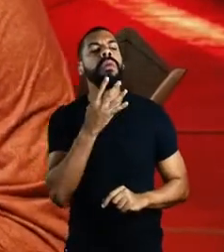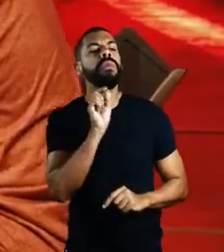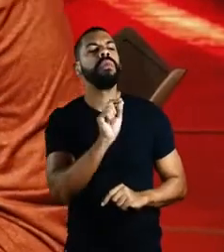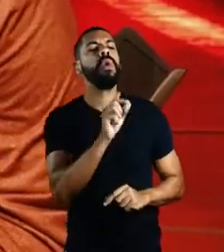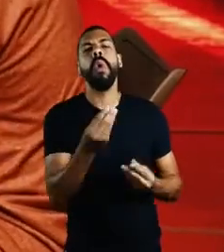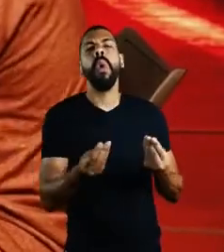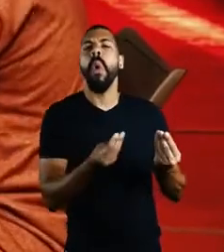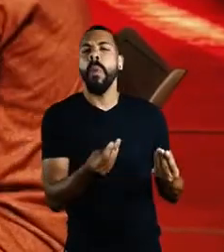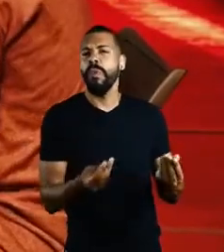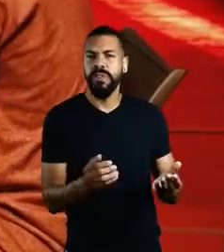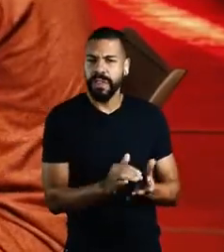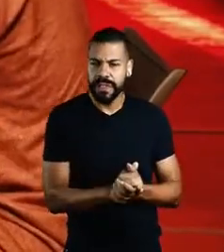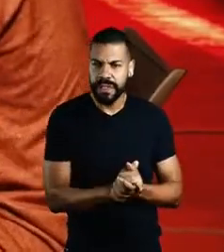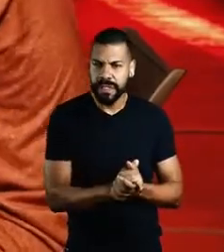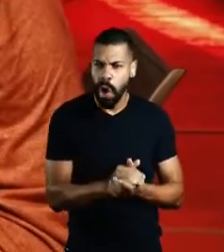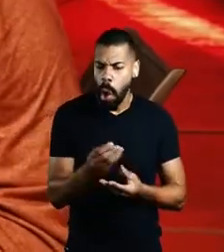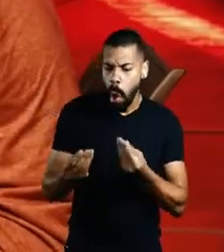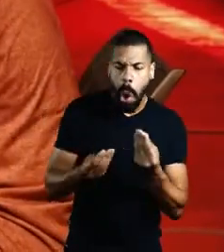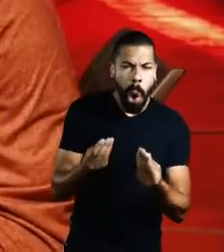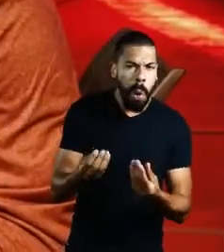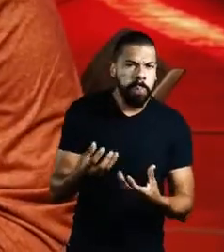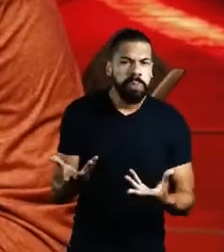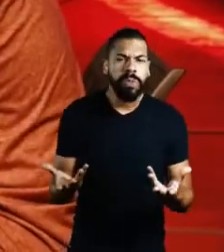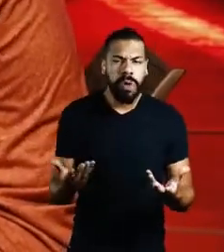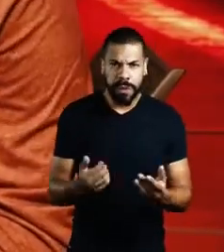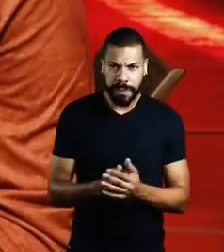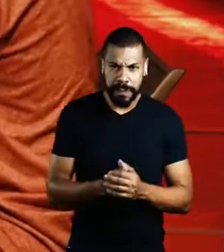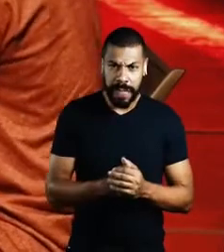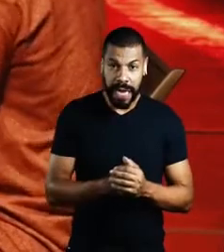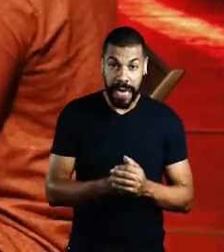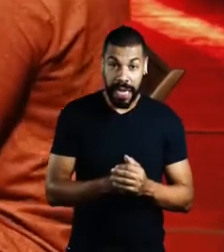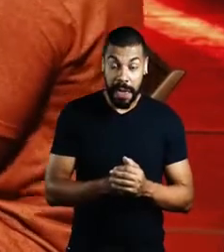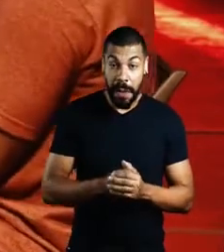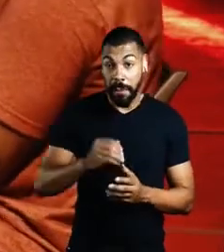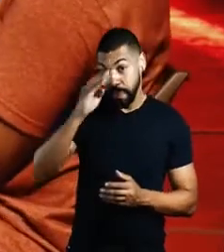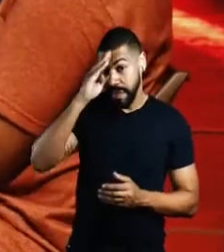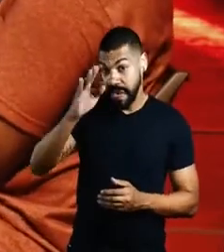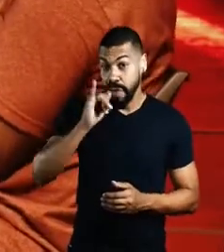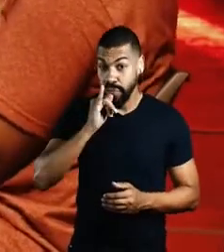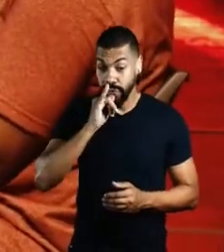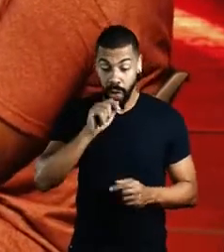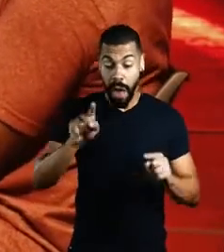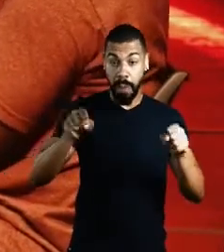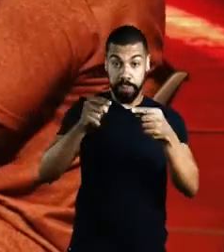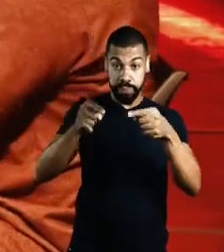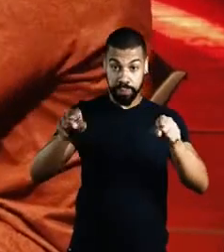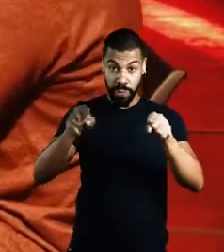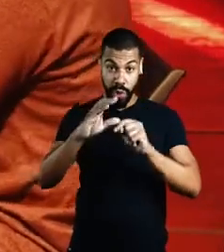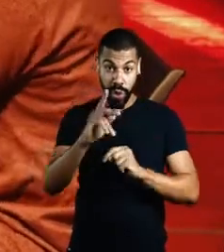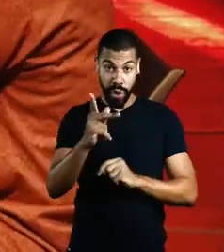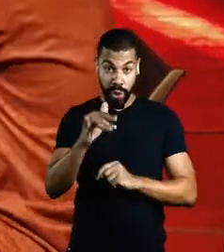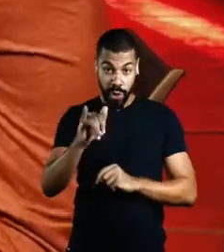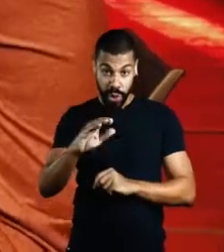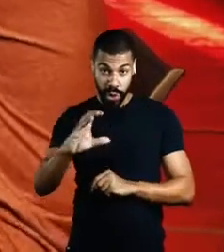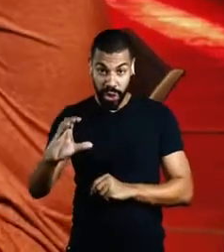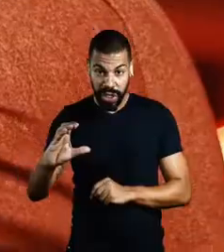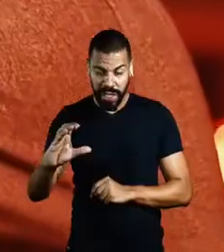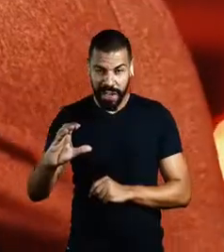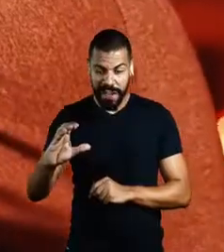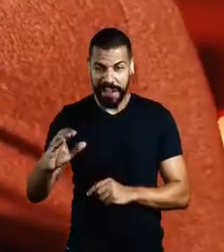aquilo, entendeu? Como que será que ele faz isso? E principalmente a música do Chique ali, que a gente... Até